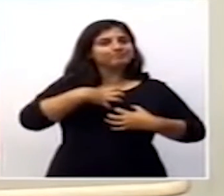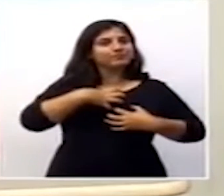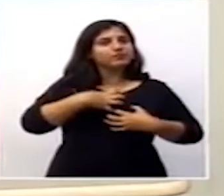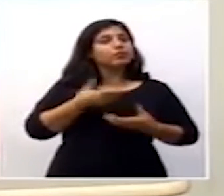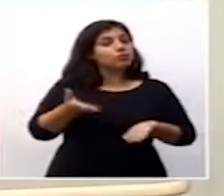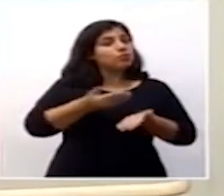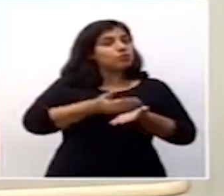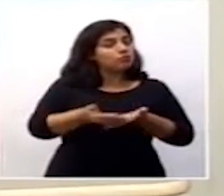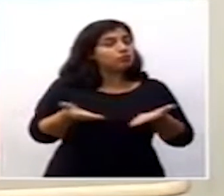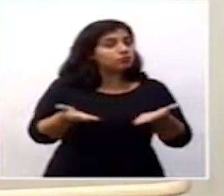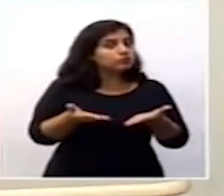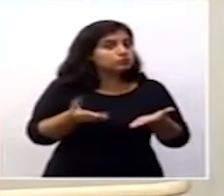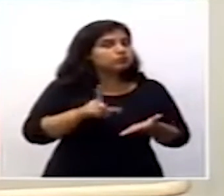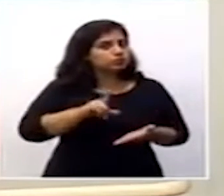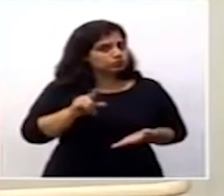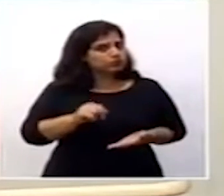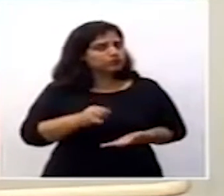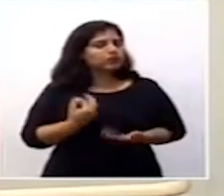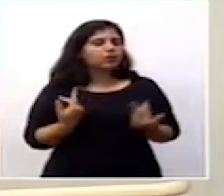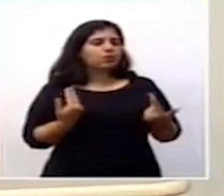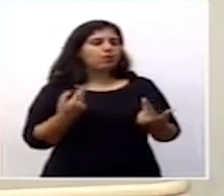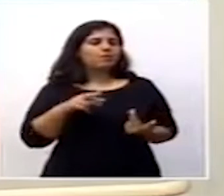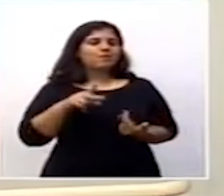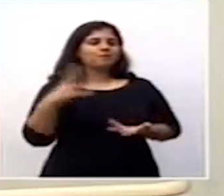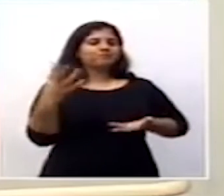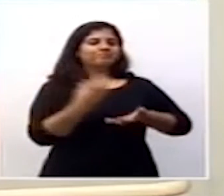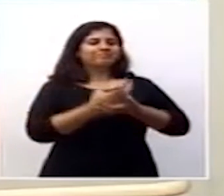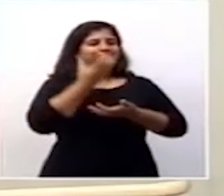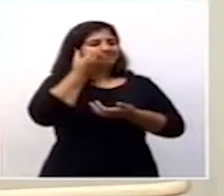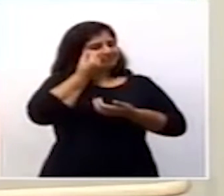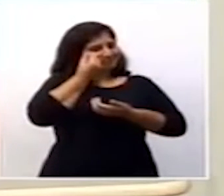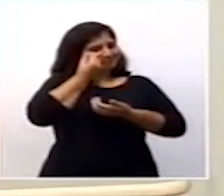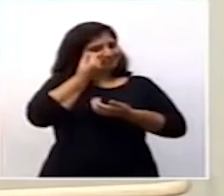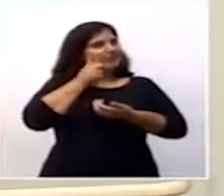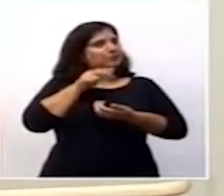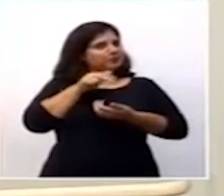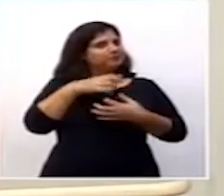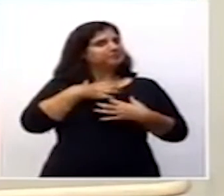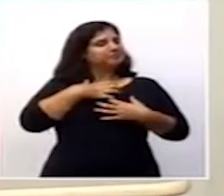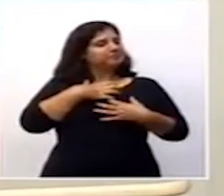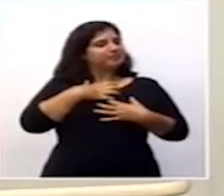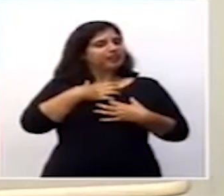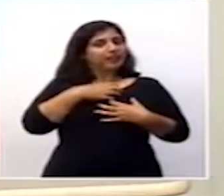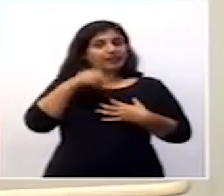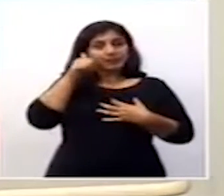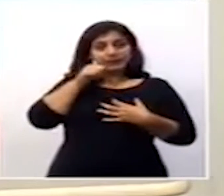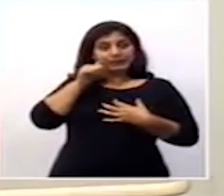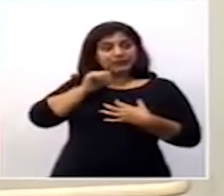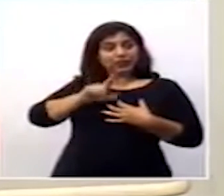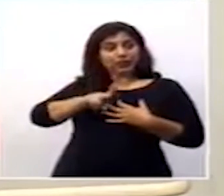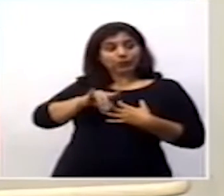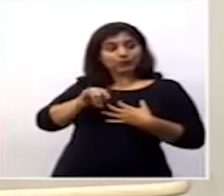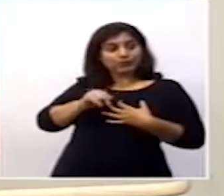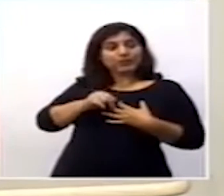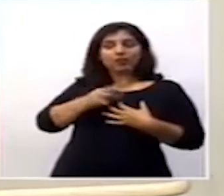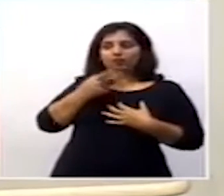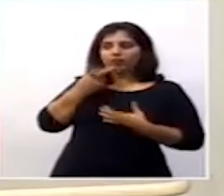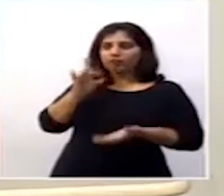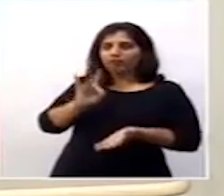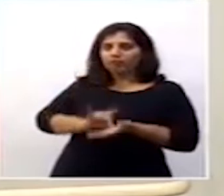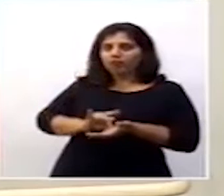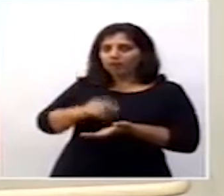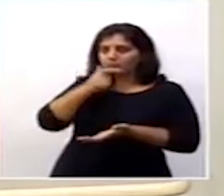de hoje, Luzia, ele também é meu irmão. Dizem que Luzia sentiu tanta